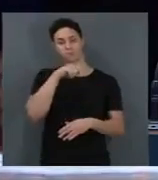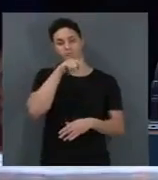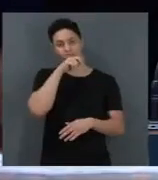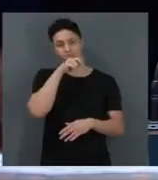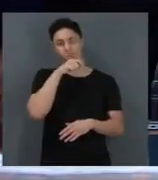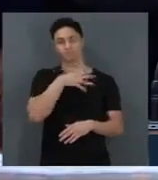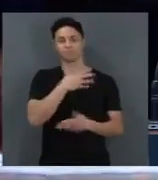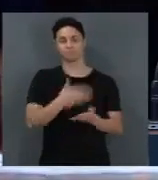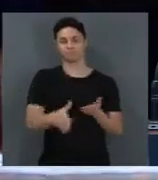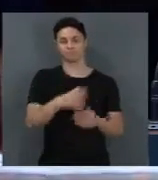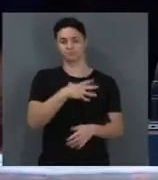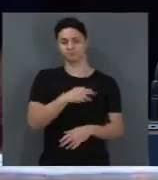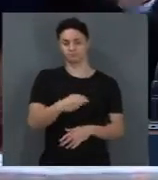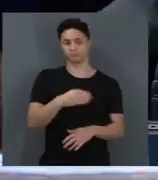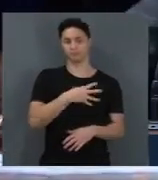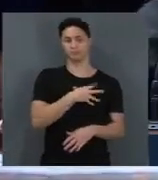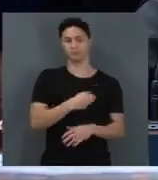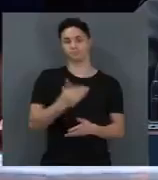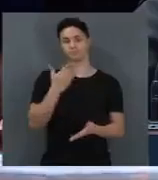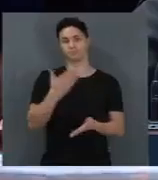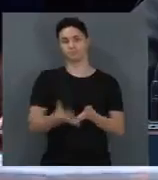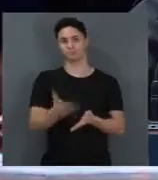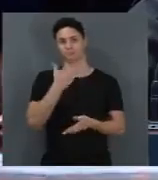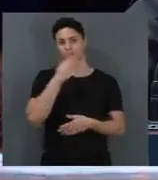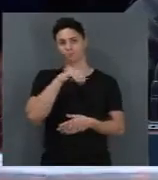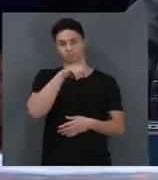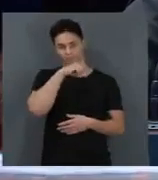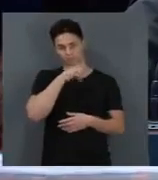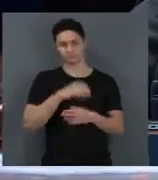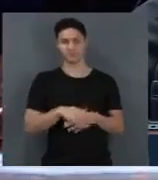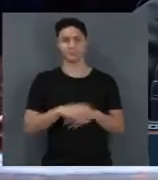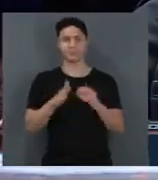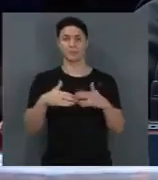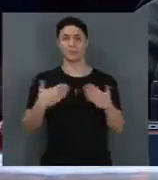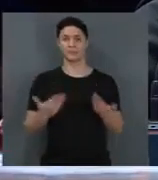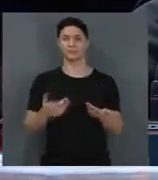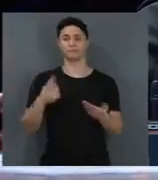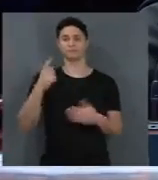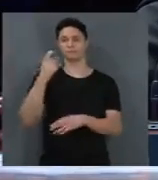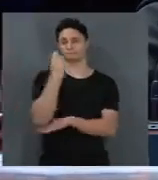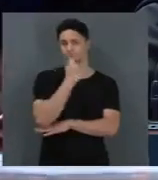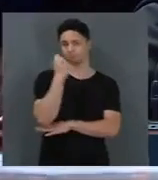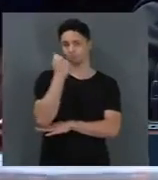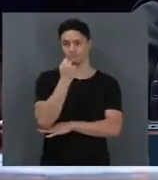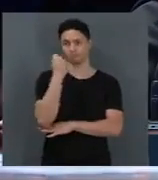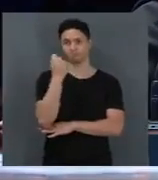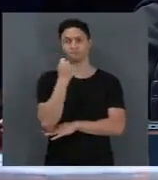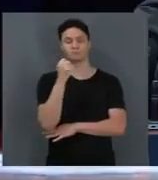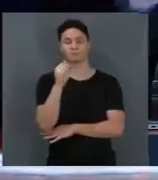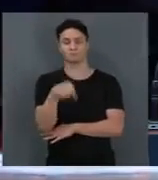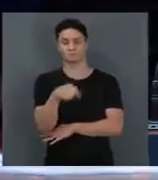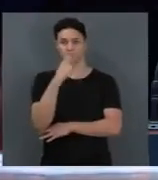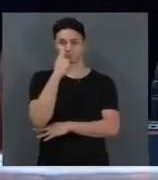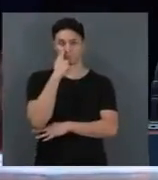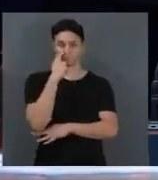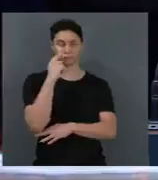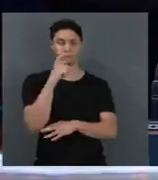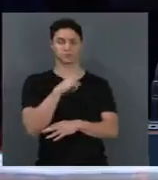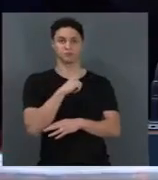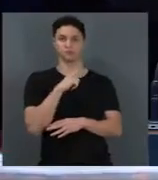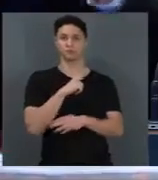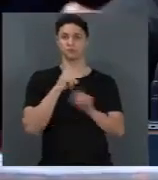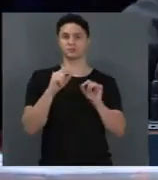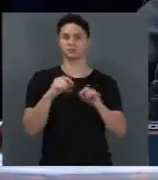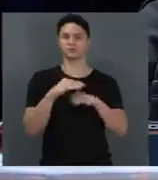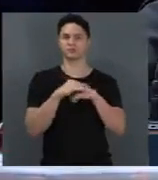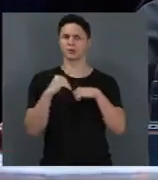filhos, são filhos que perderam os pais. Então, é da maior gravidade, eu tenho sentido que há um carinho muito grande aqui de